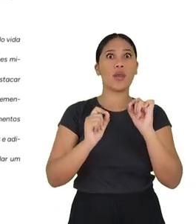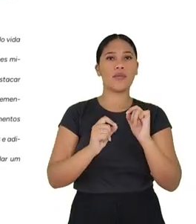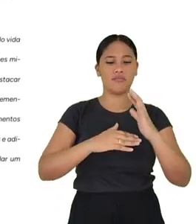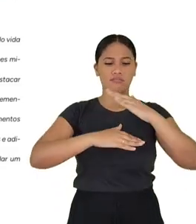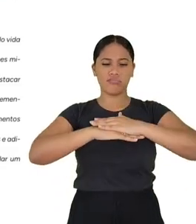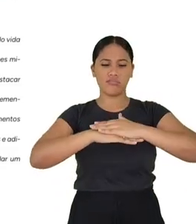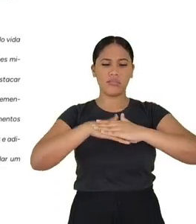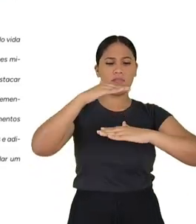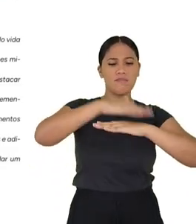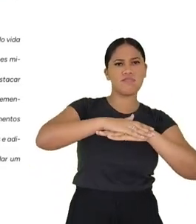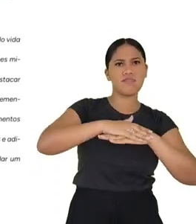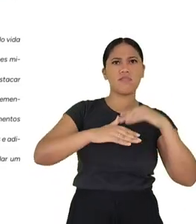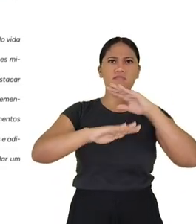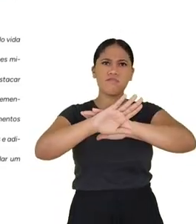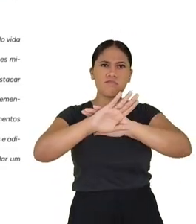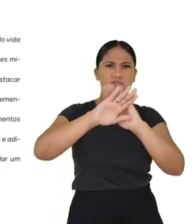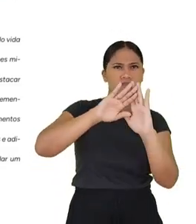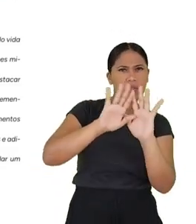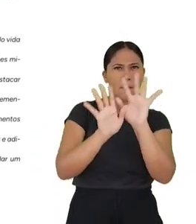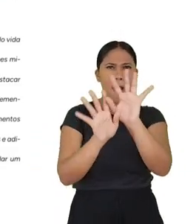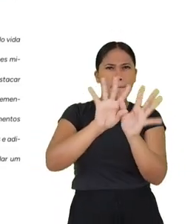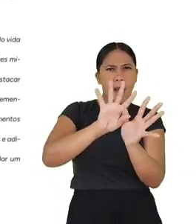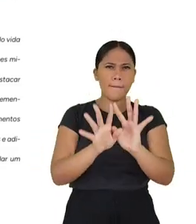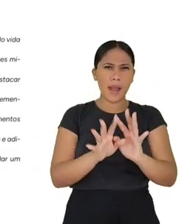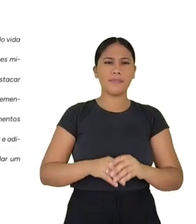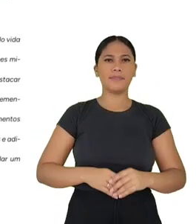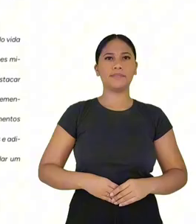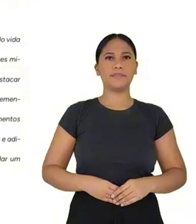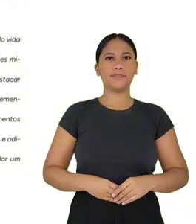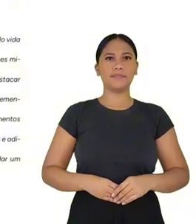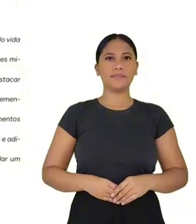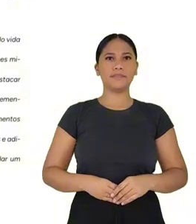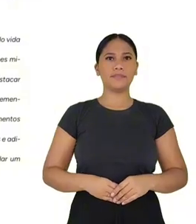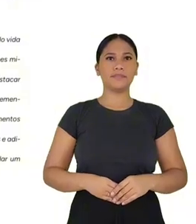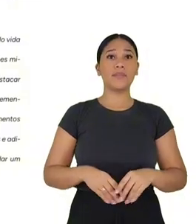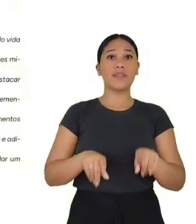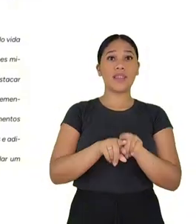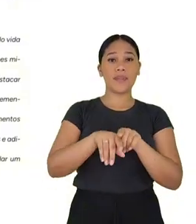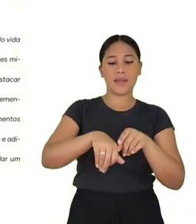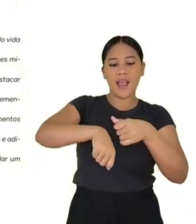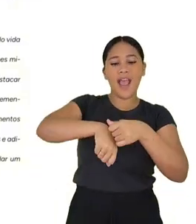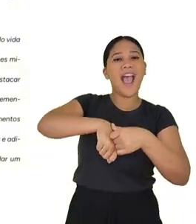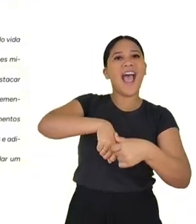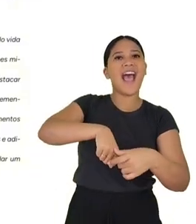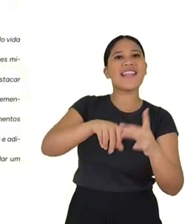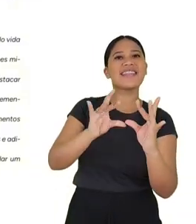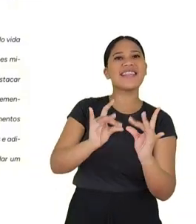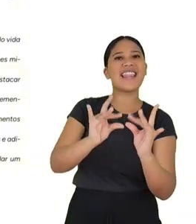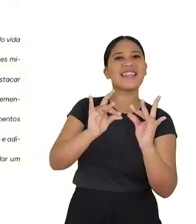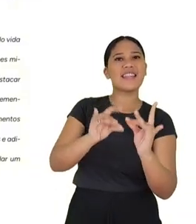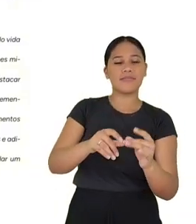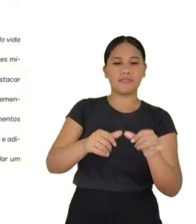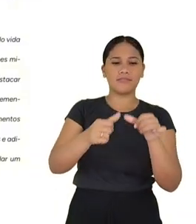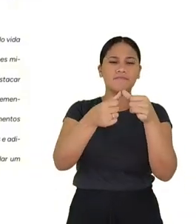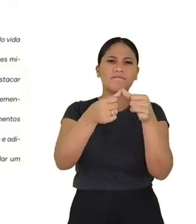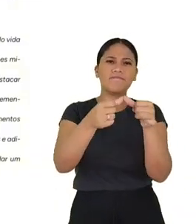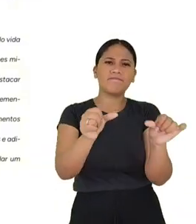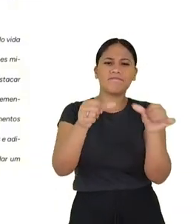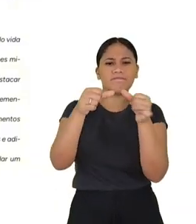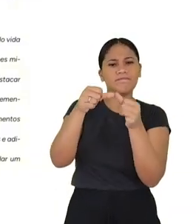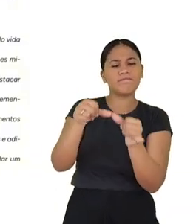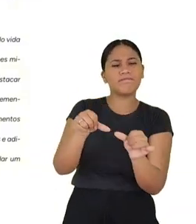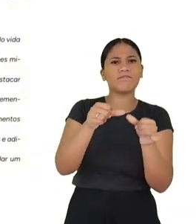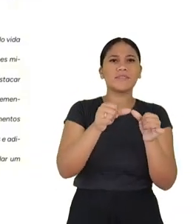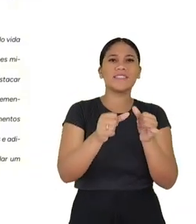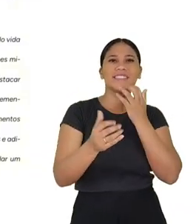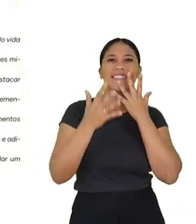coloridos para criar camadas adicionais, fundos e elementos decorativos. Adesivos decorativos para